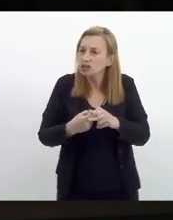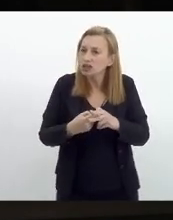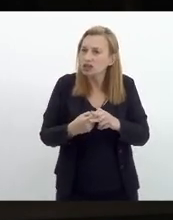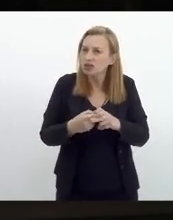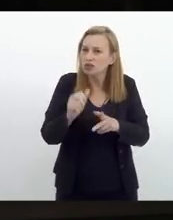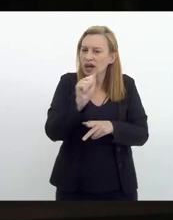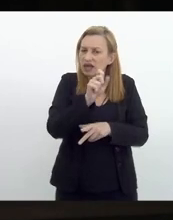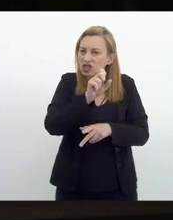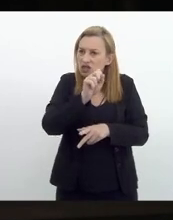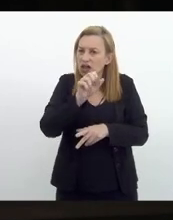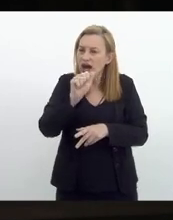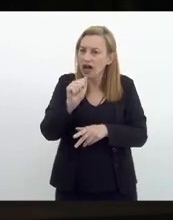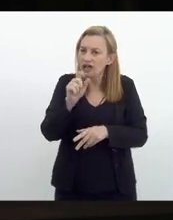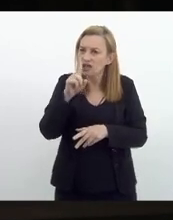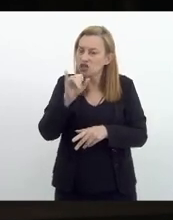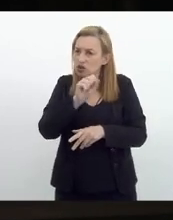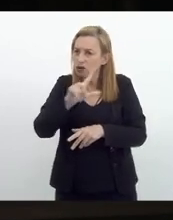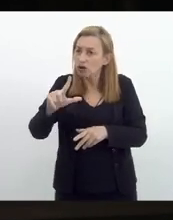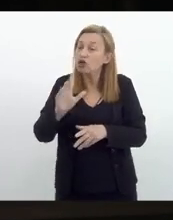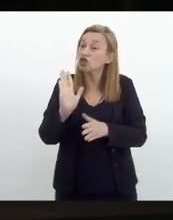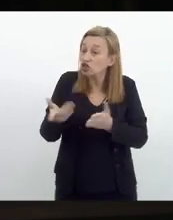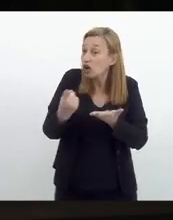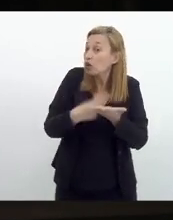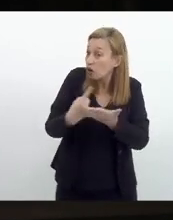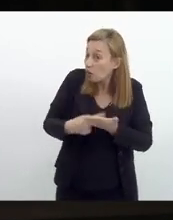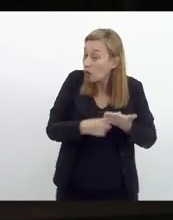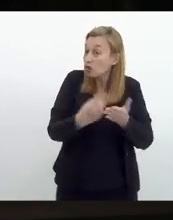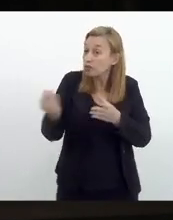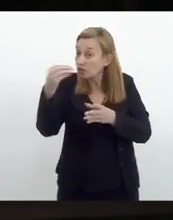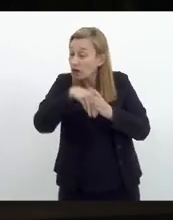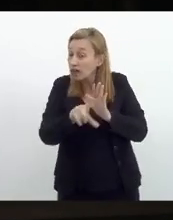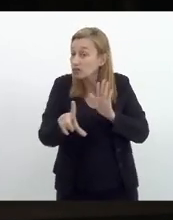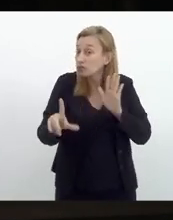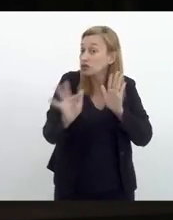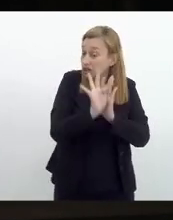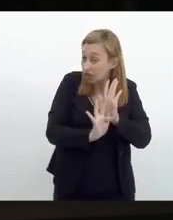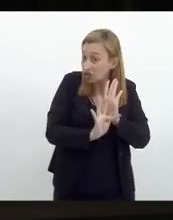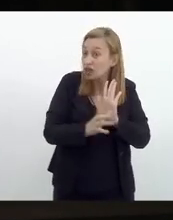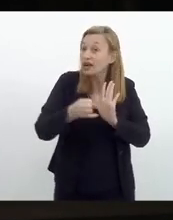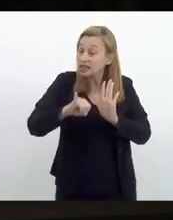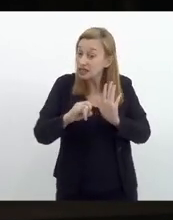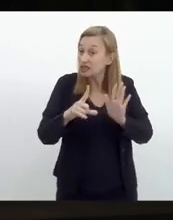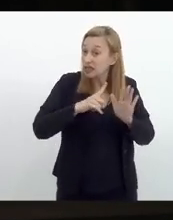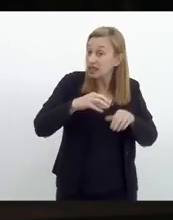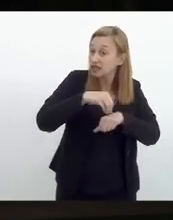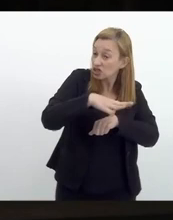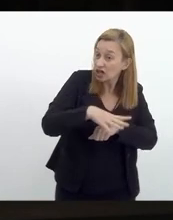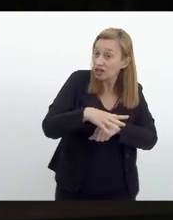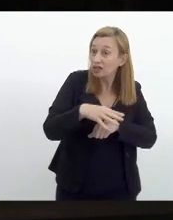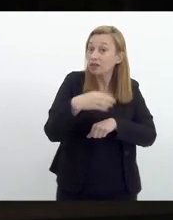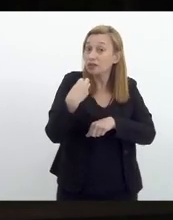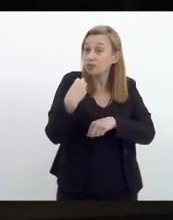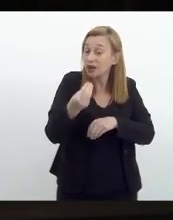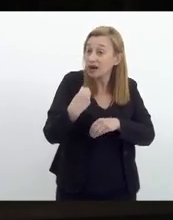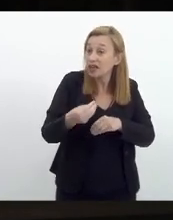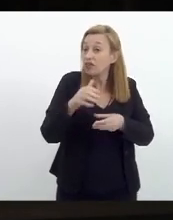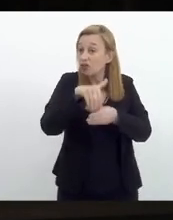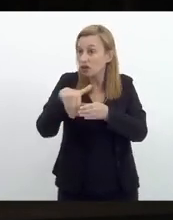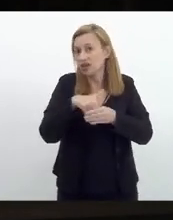de um adicional de algo que nós fizemos um acordo para botar no texto então se tem destaque não entra no texto então votamos